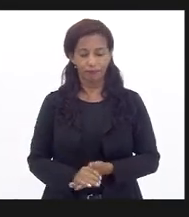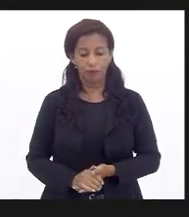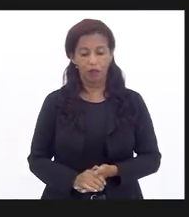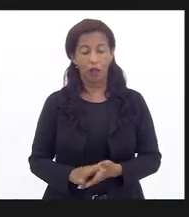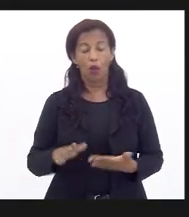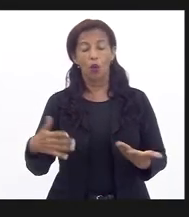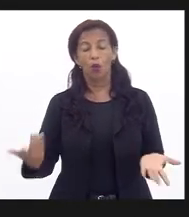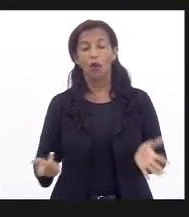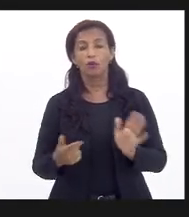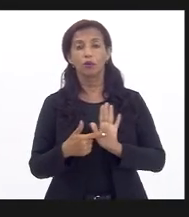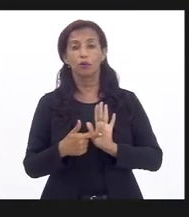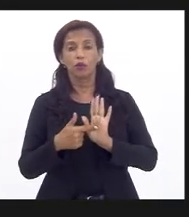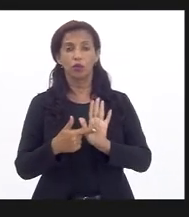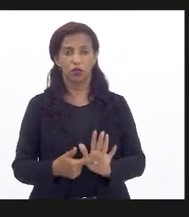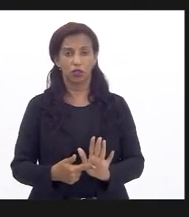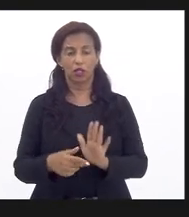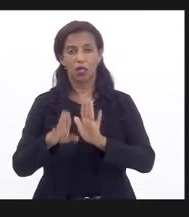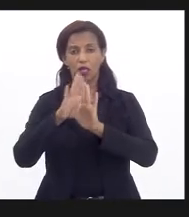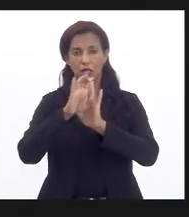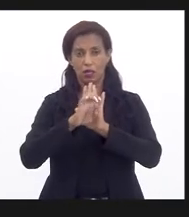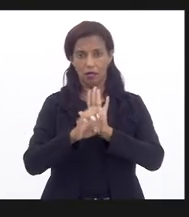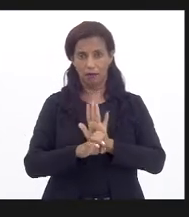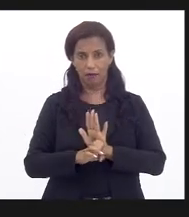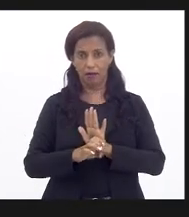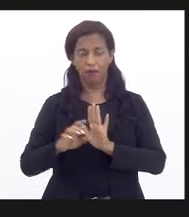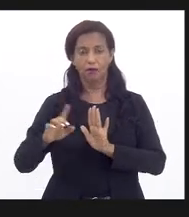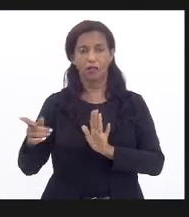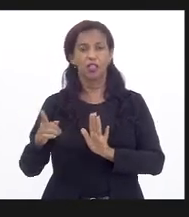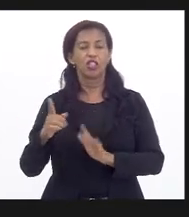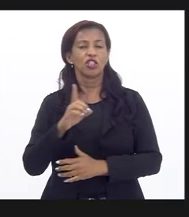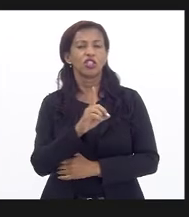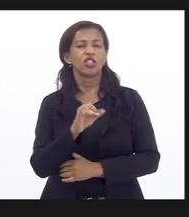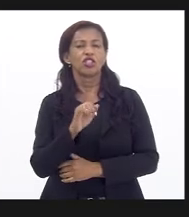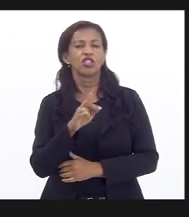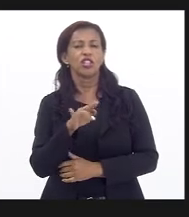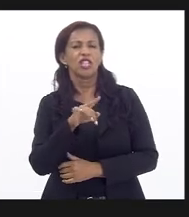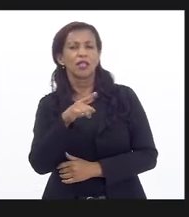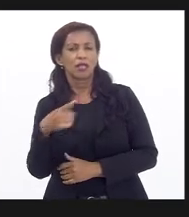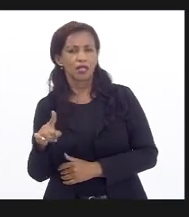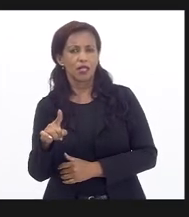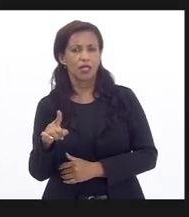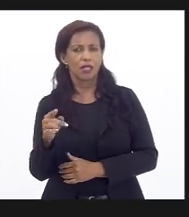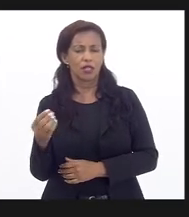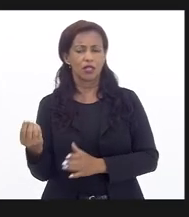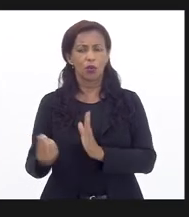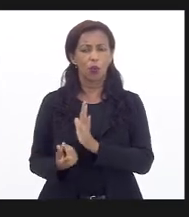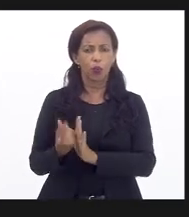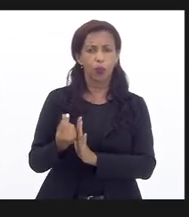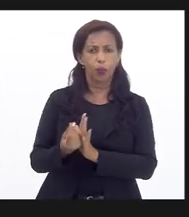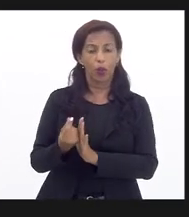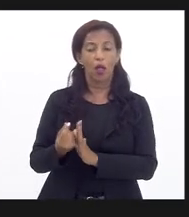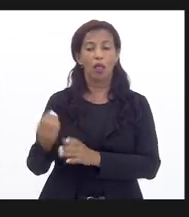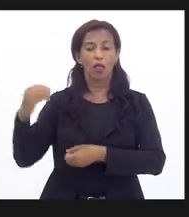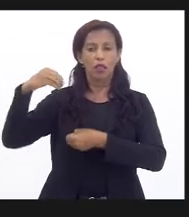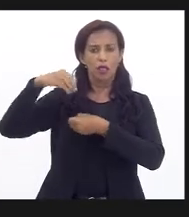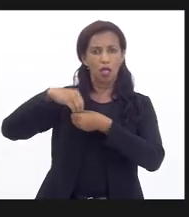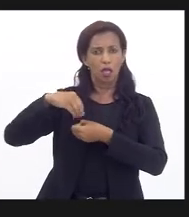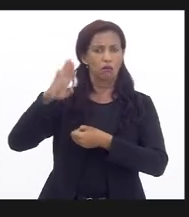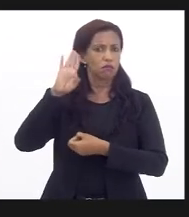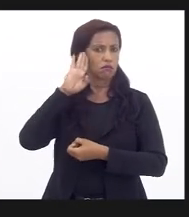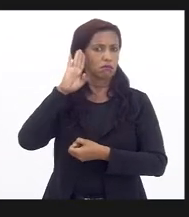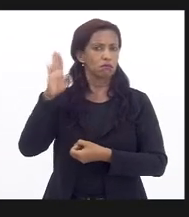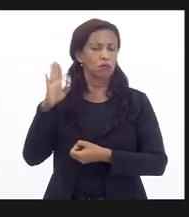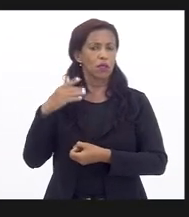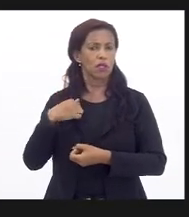apresentei, inclusive, as emendas à Lei de Diretrizes Orçamentárias, dentre as prioridades